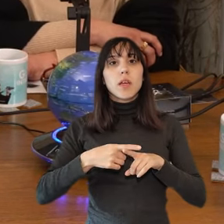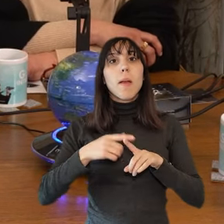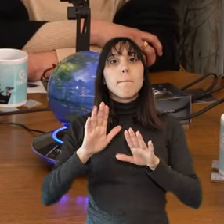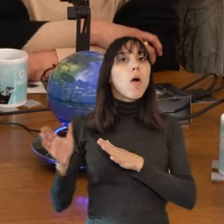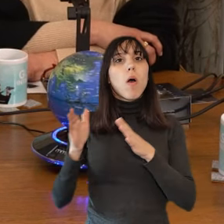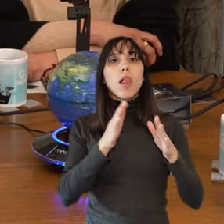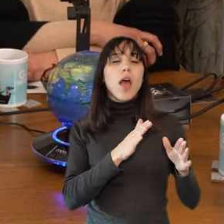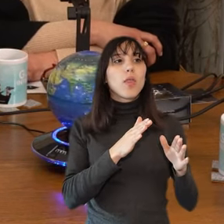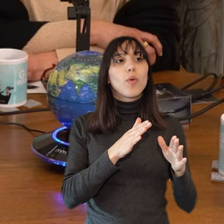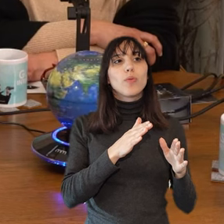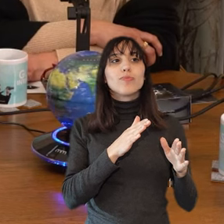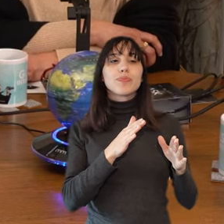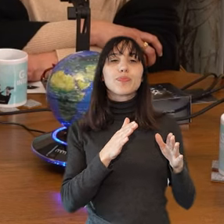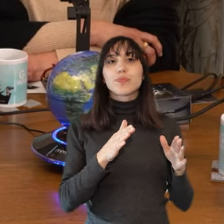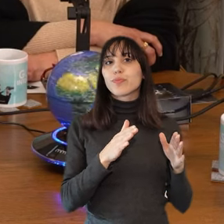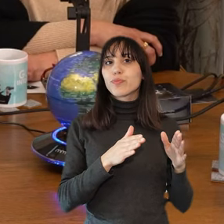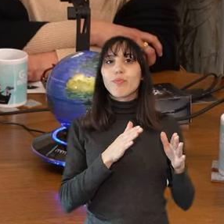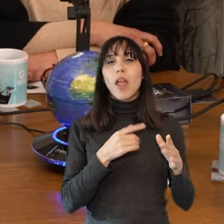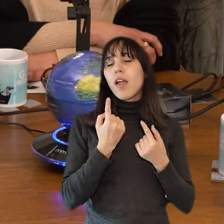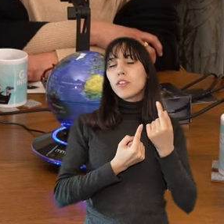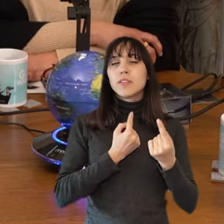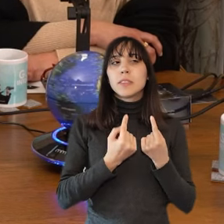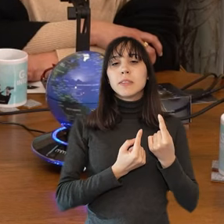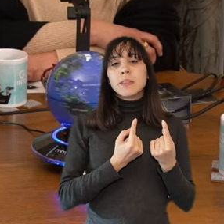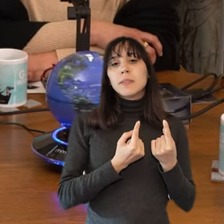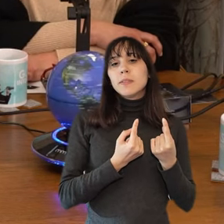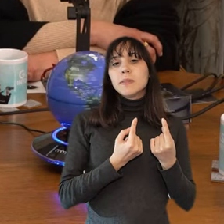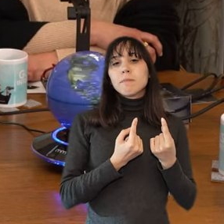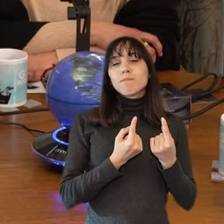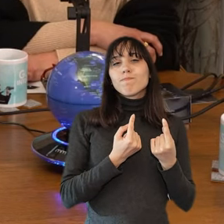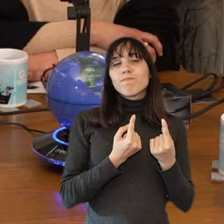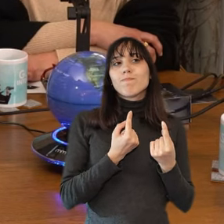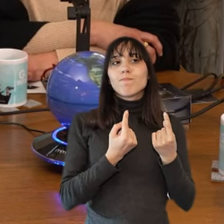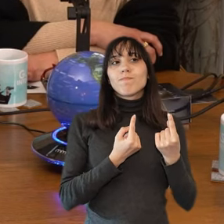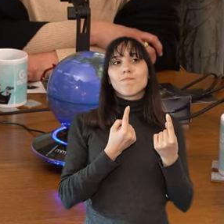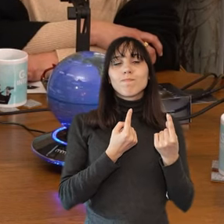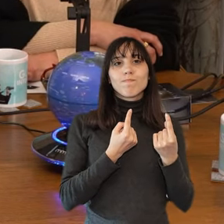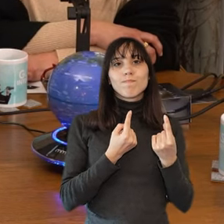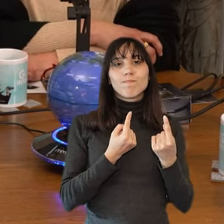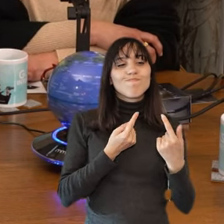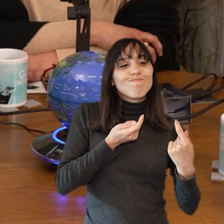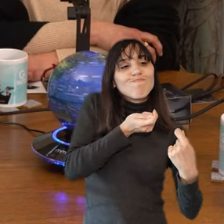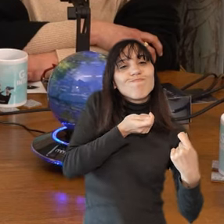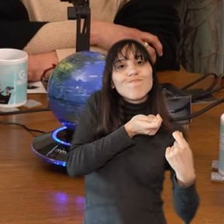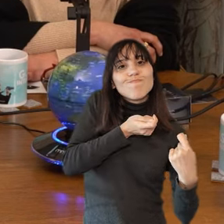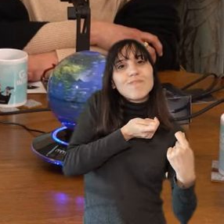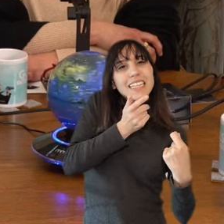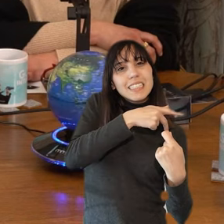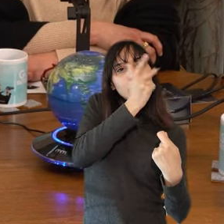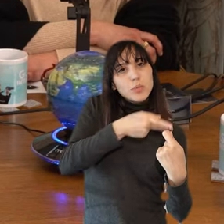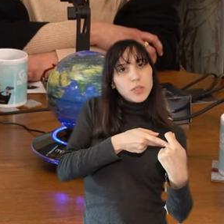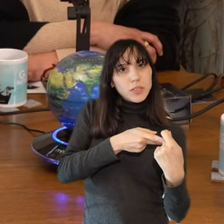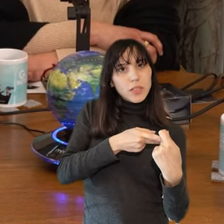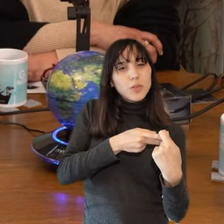que não vai H Às vezes a não chega não é e aquilo